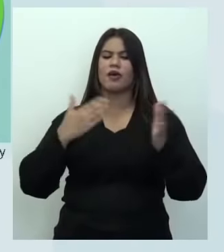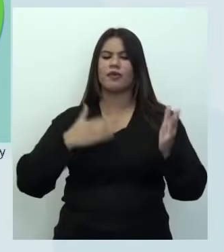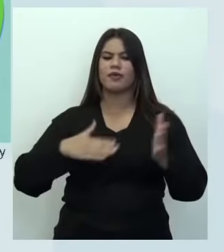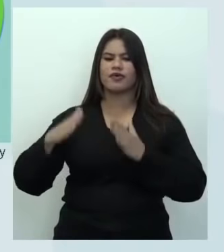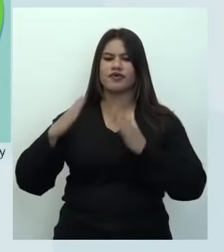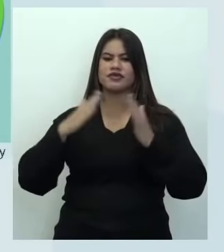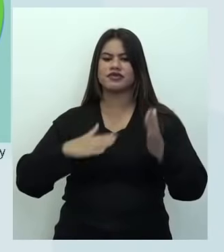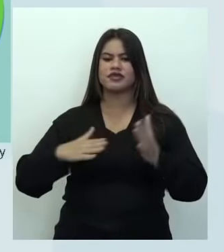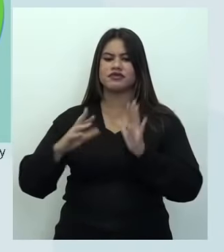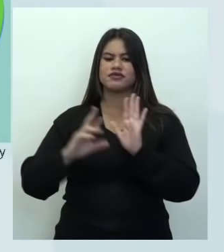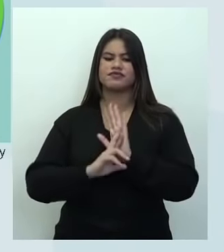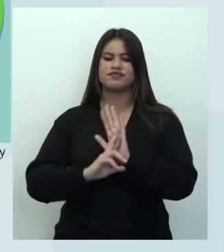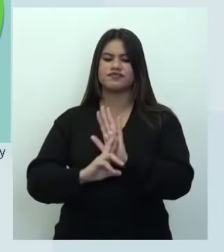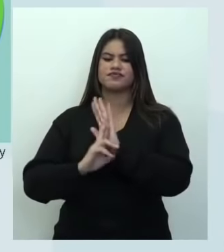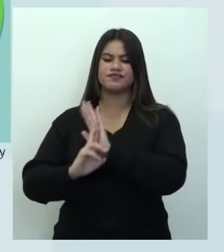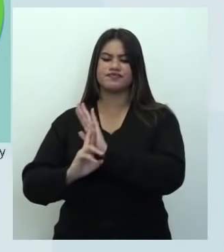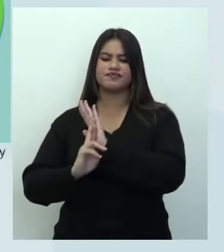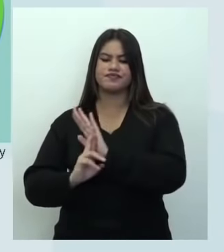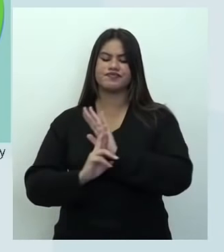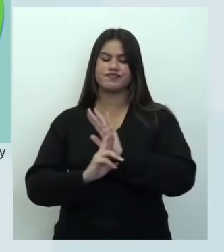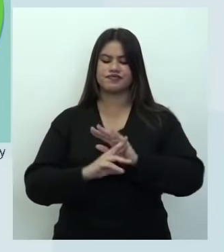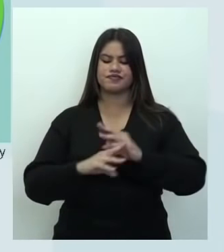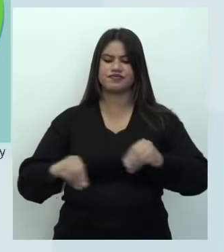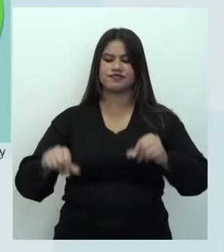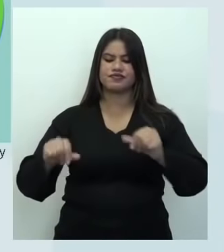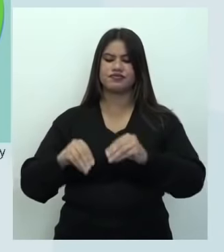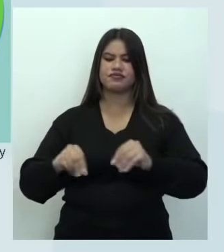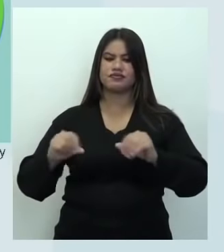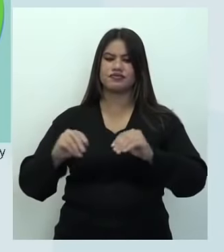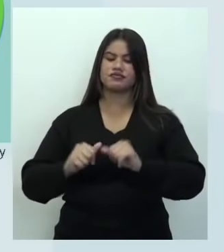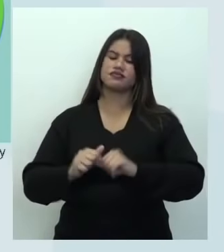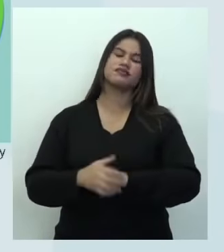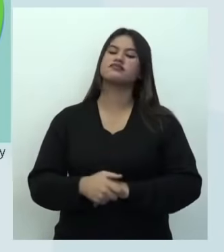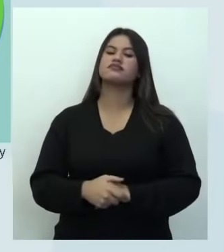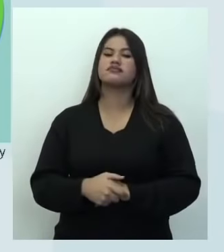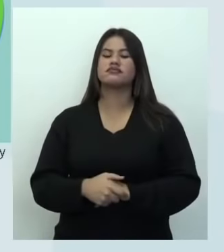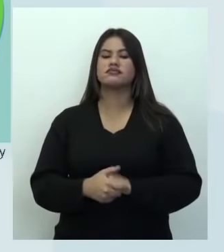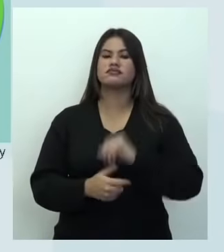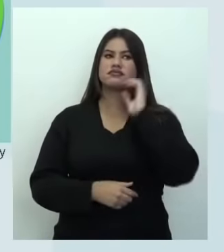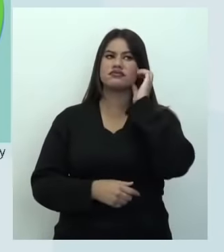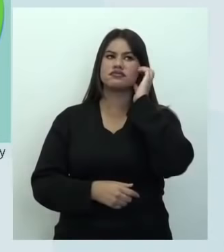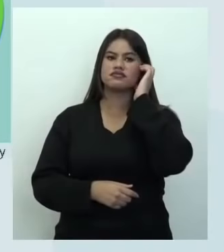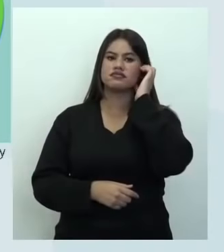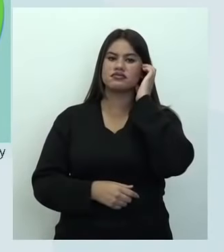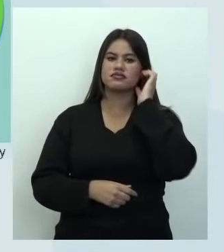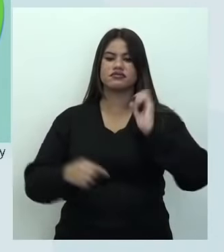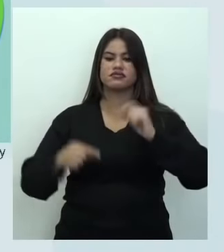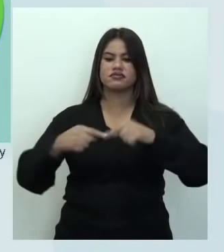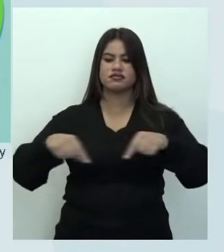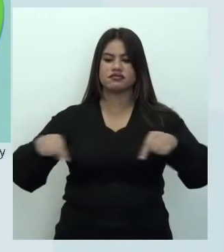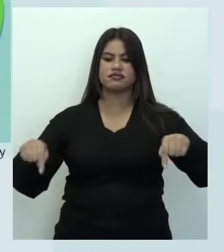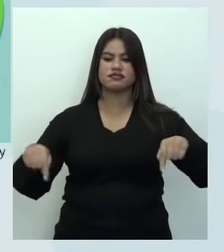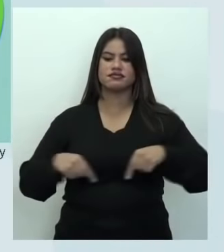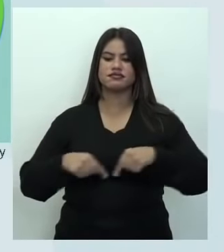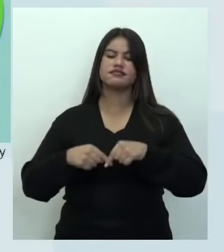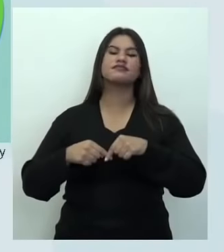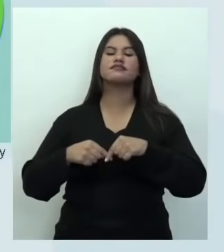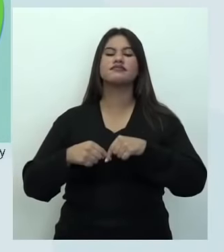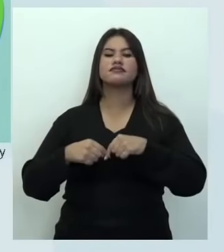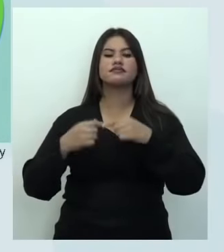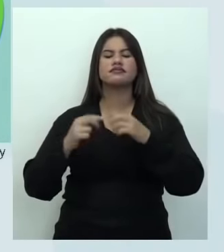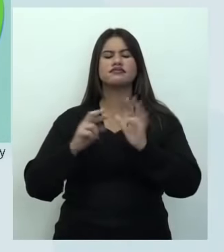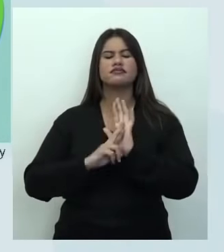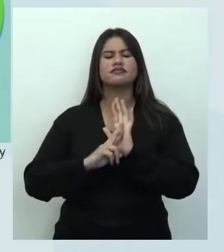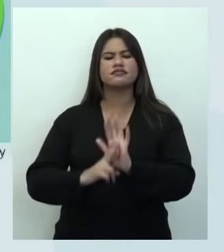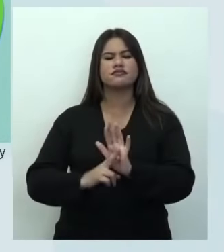de representação do território, né, a forma de representar o espaço geográfico. Então é um tema